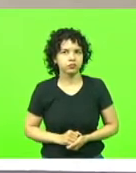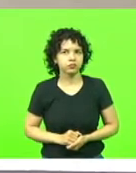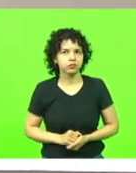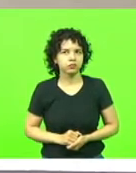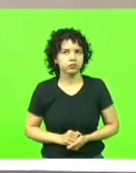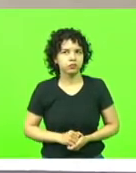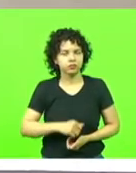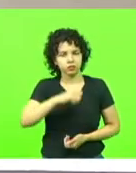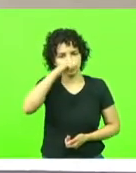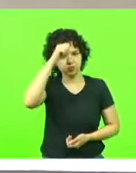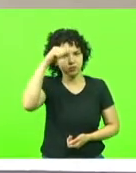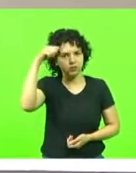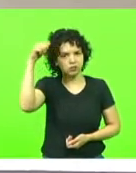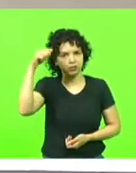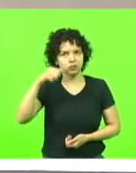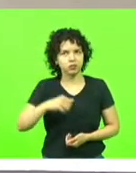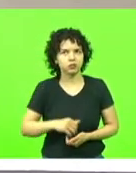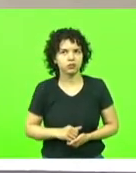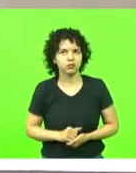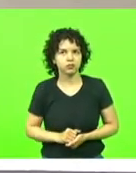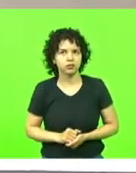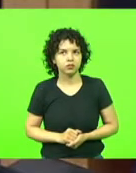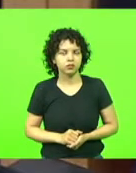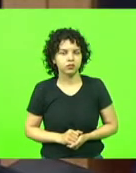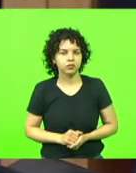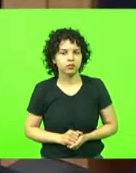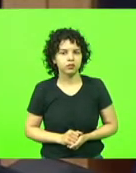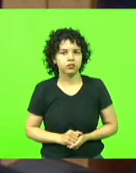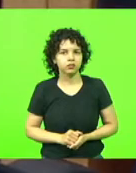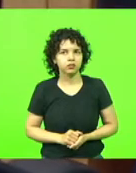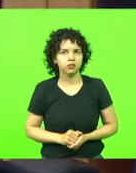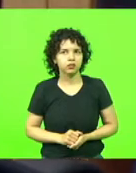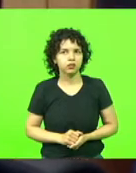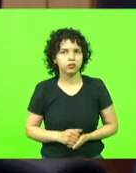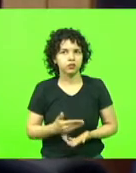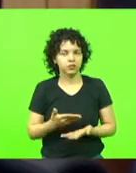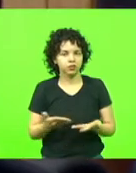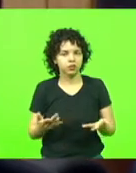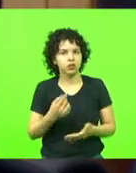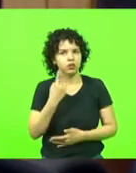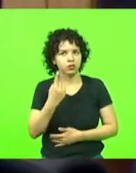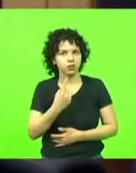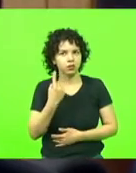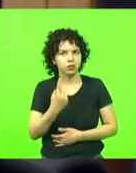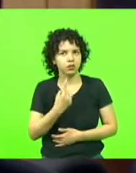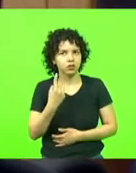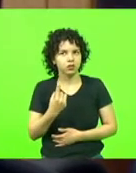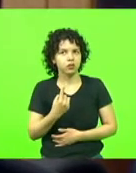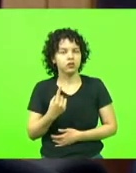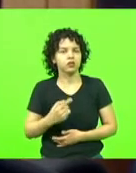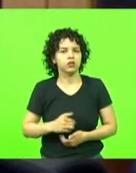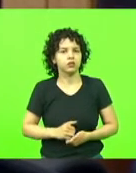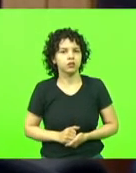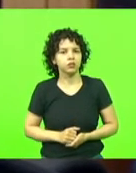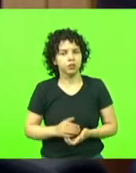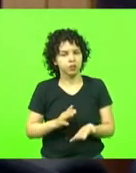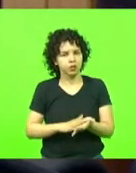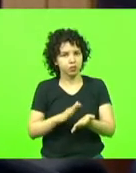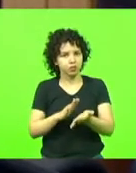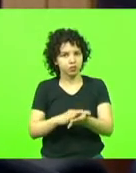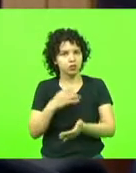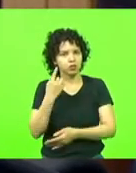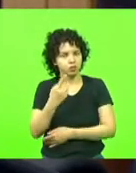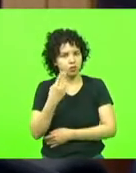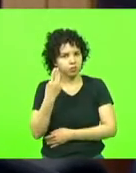Adriani. Tem a palavra, Leandrinho. Desculpa. Senhor presidente, senhores deputados, senhoras deputadas, parabéns, deputado Márcio, pela proposição dessa